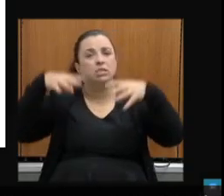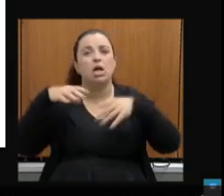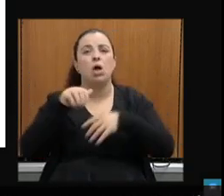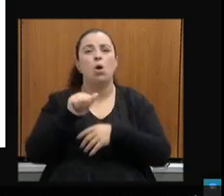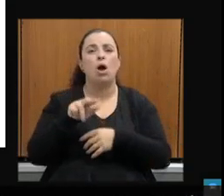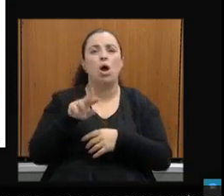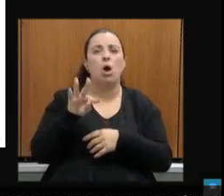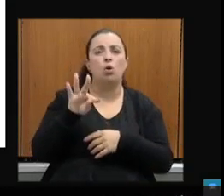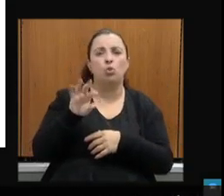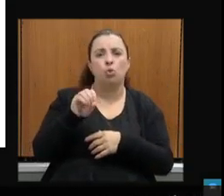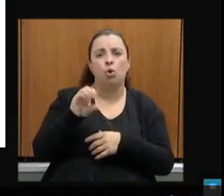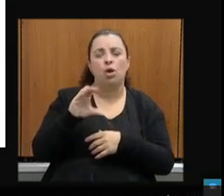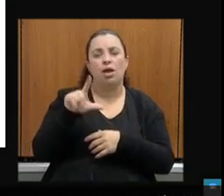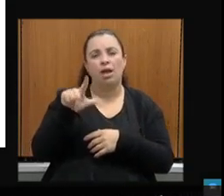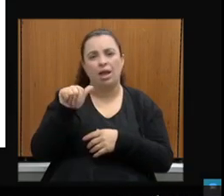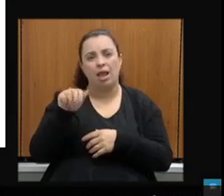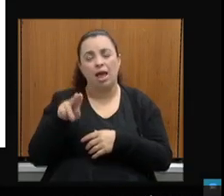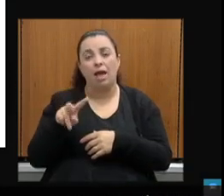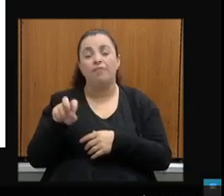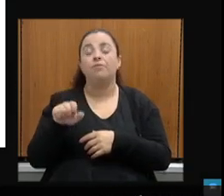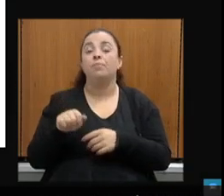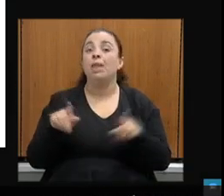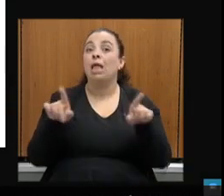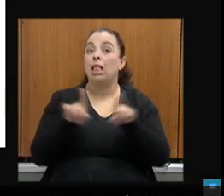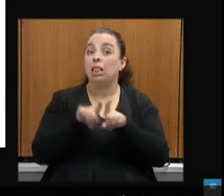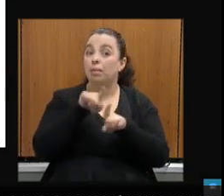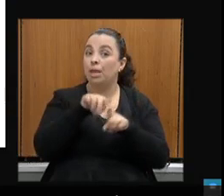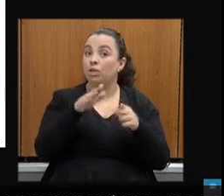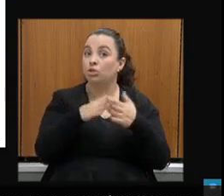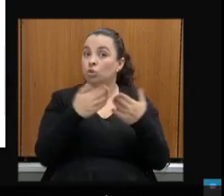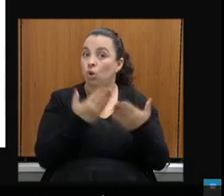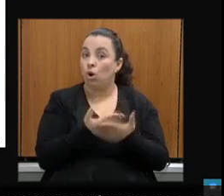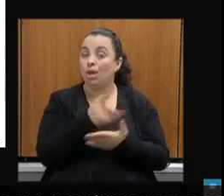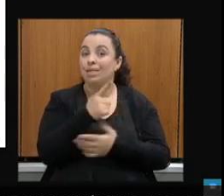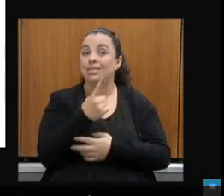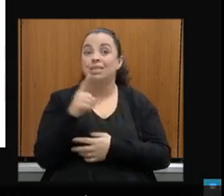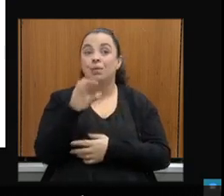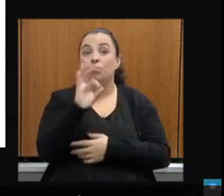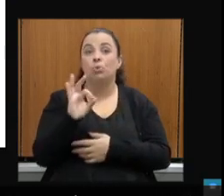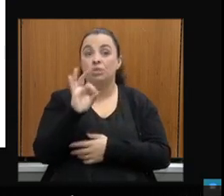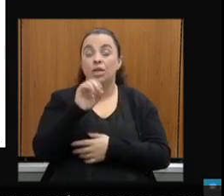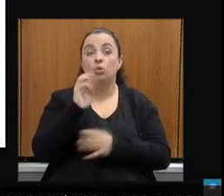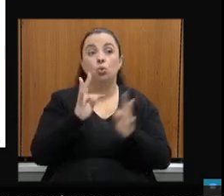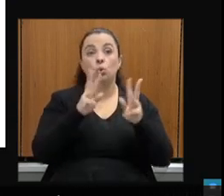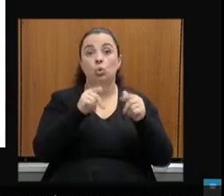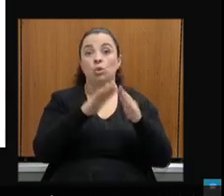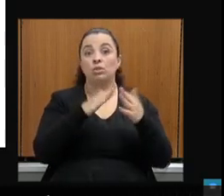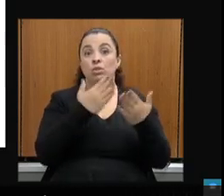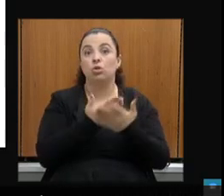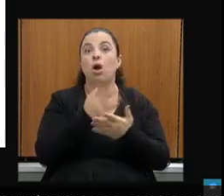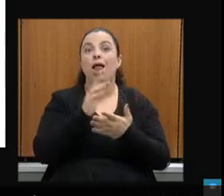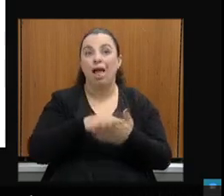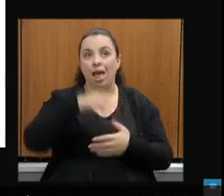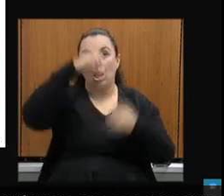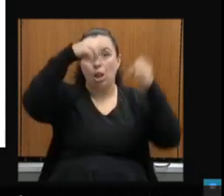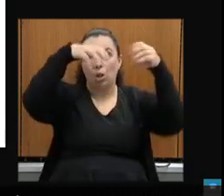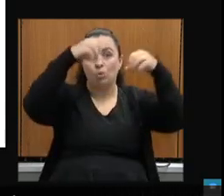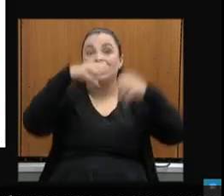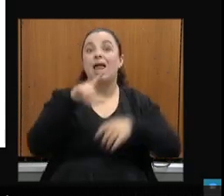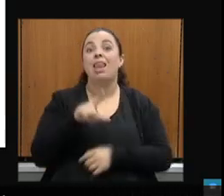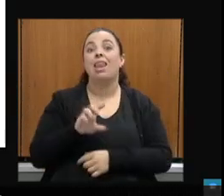escolas sem por cento das escolas públicas com iluminação Alegre esse ano vão ser três mil e quatrocentos